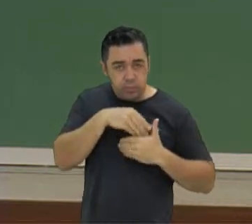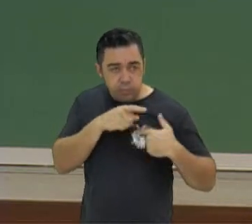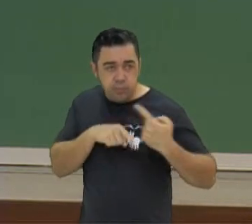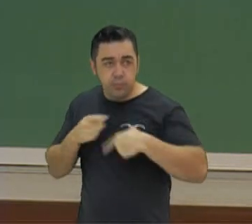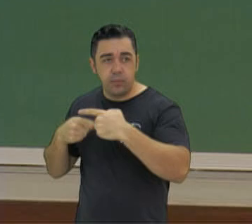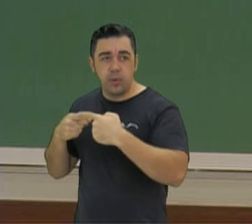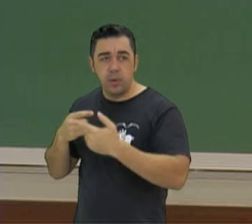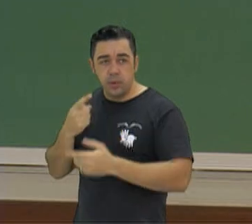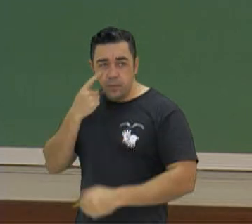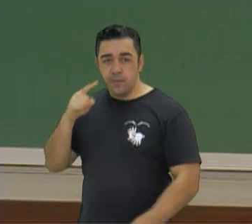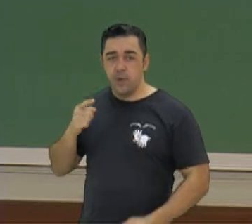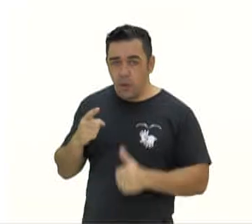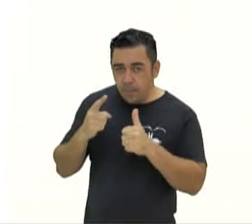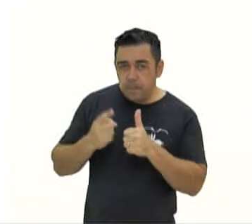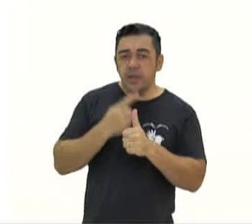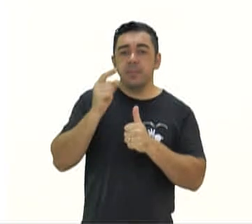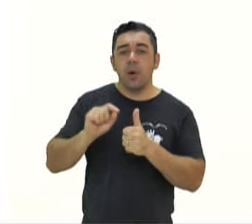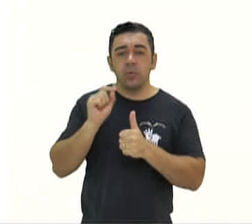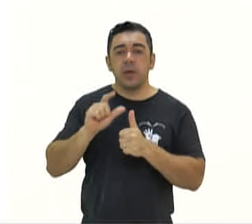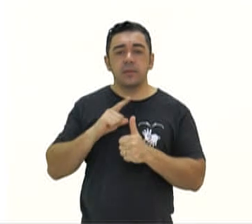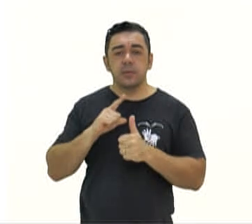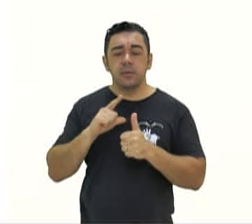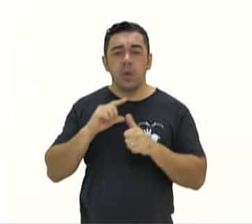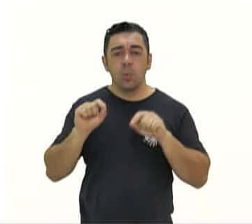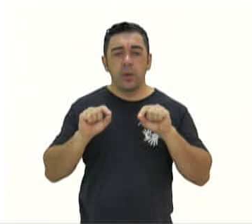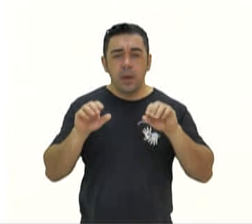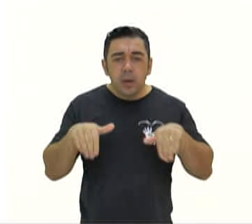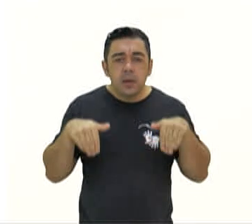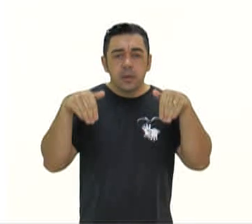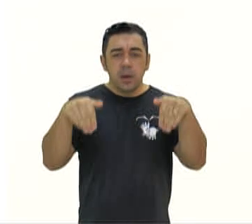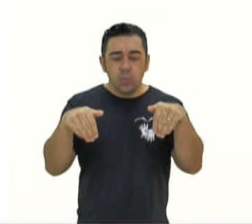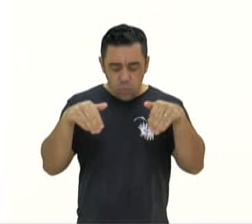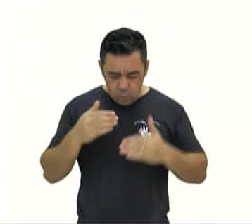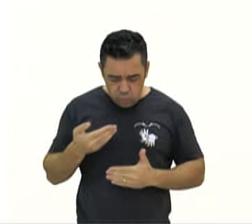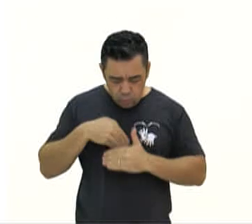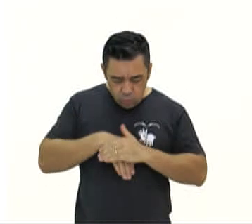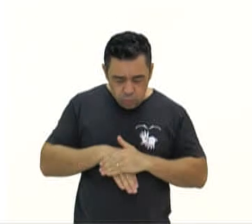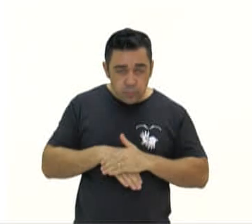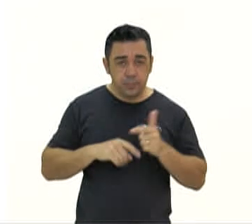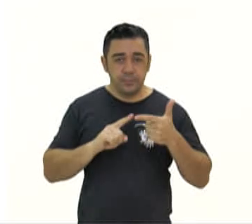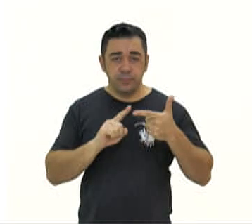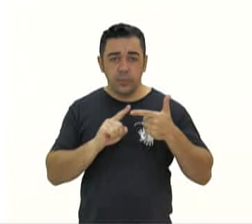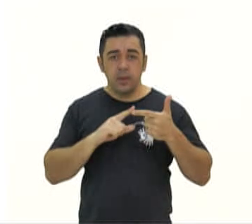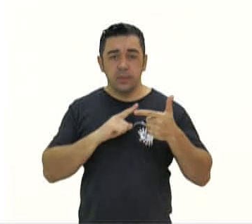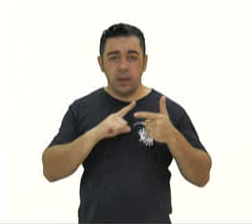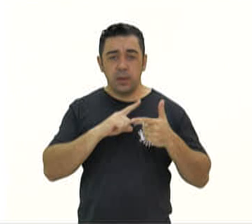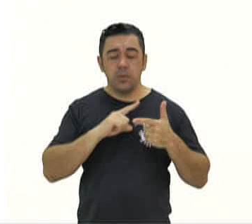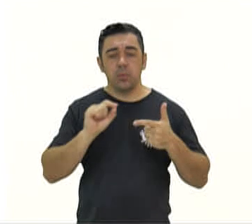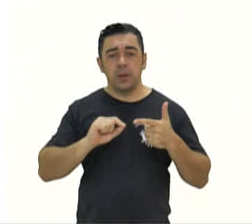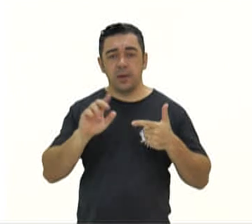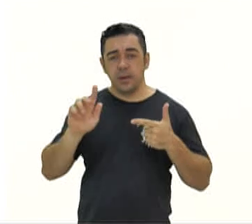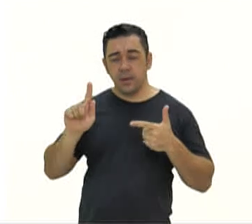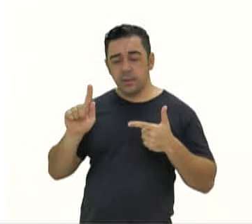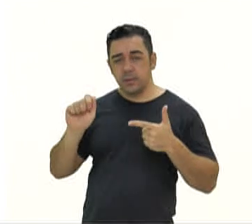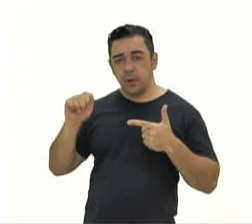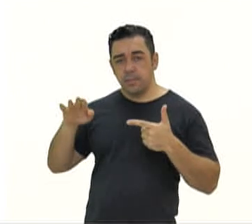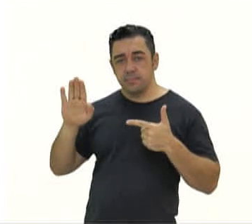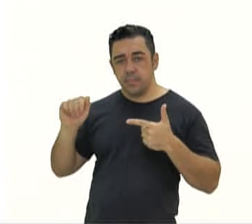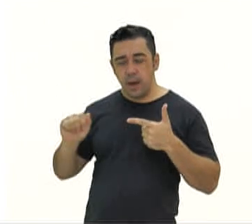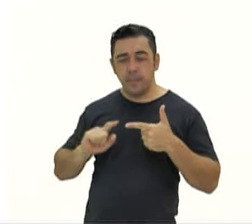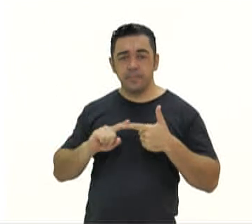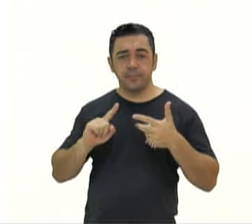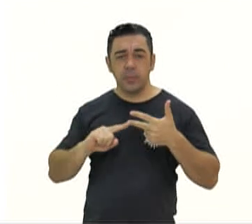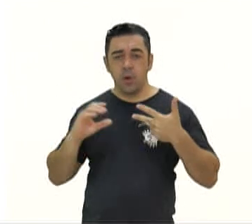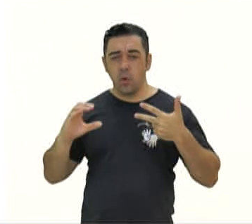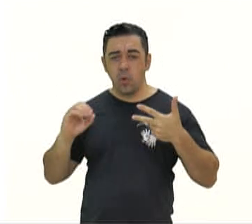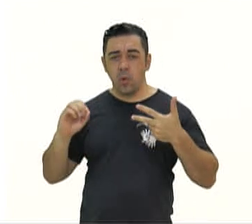vendo ali o principal exemplo que a gente tem é o canguru, mas a gente também tem o gambá e o koala. Se a gente for ver onde ficam esses organismos espalhados pelo planeta,